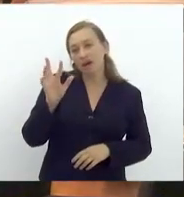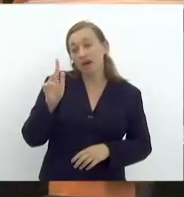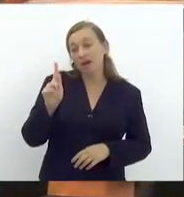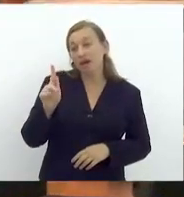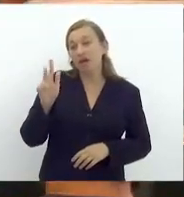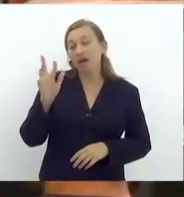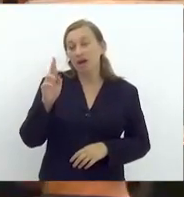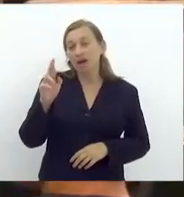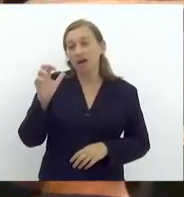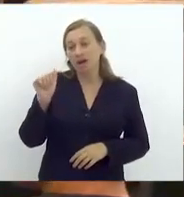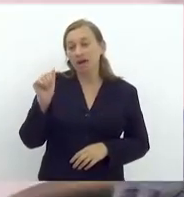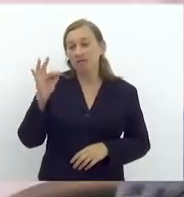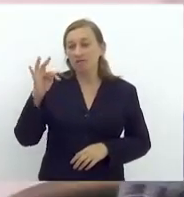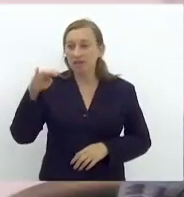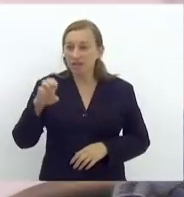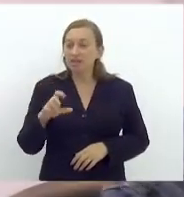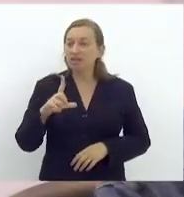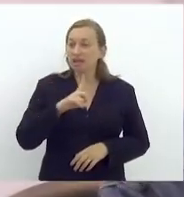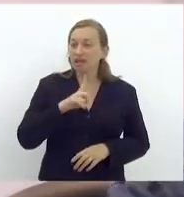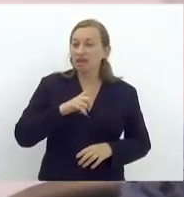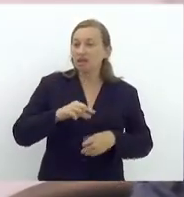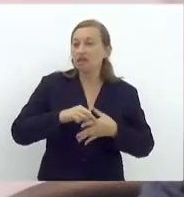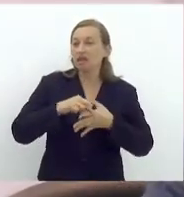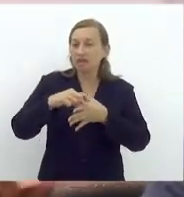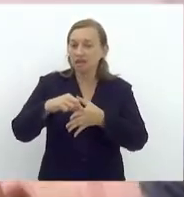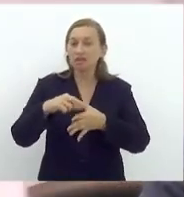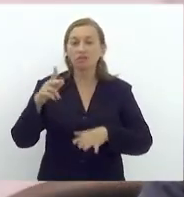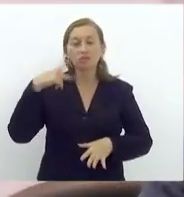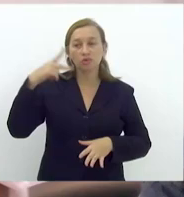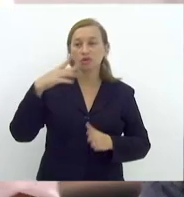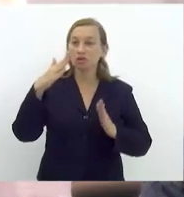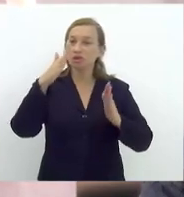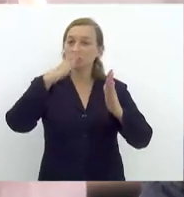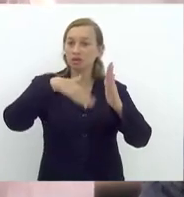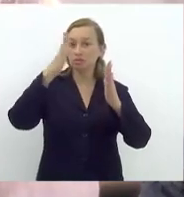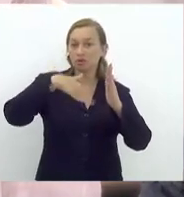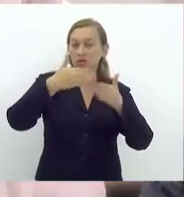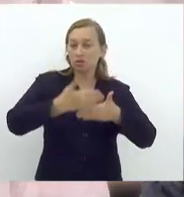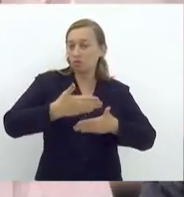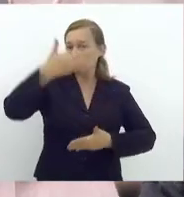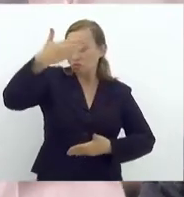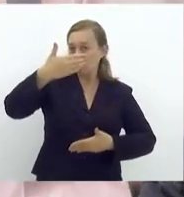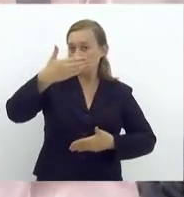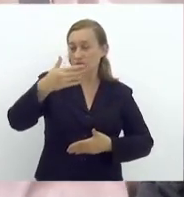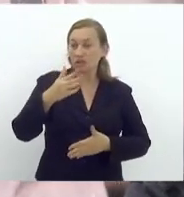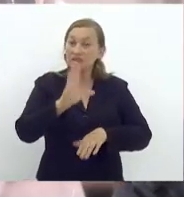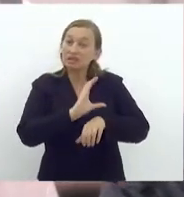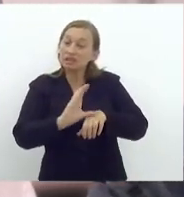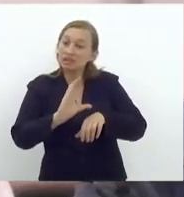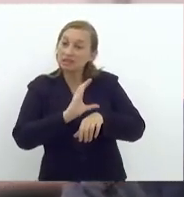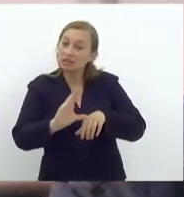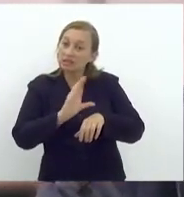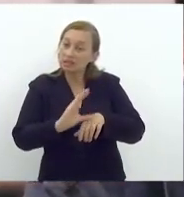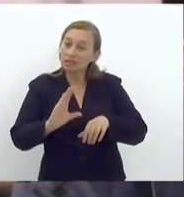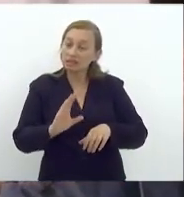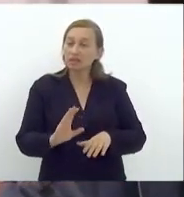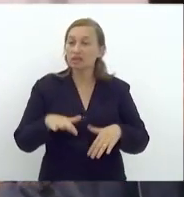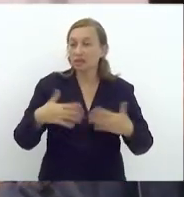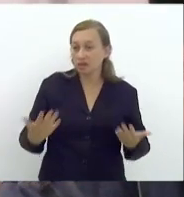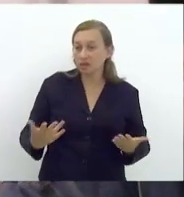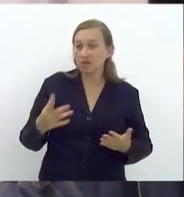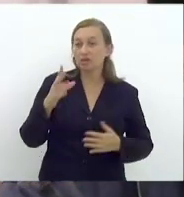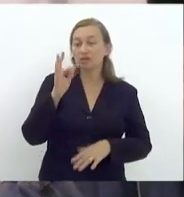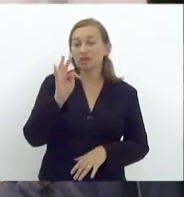tem líderes políticos que pintam muros artisticamente grafitado de Cinza enquanto o grafite